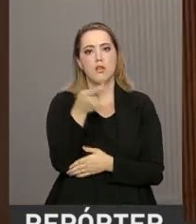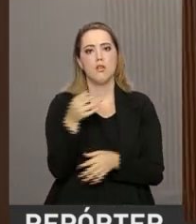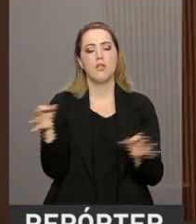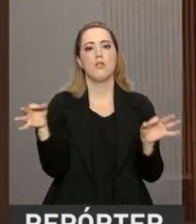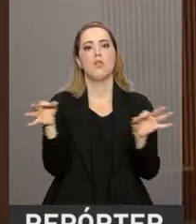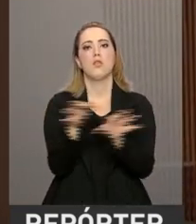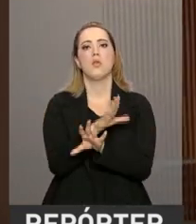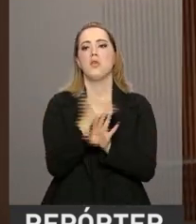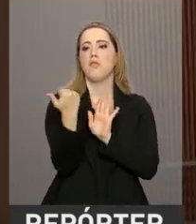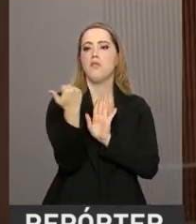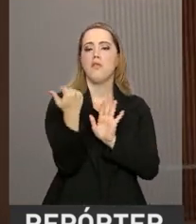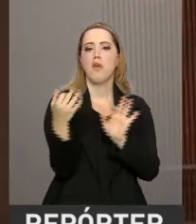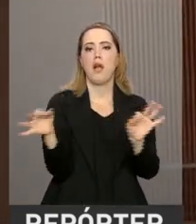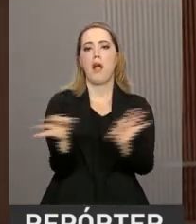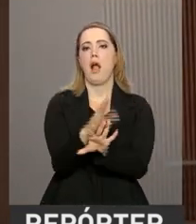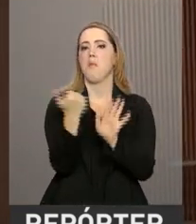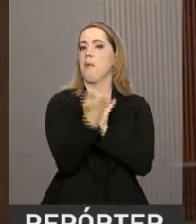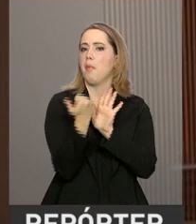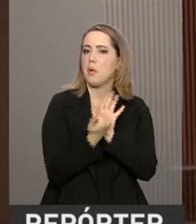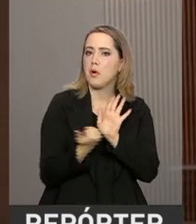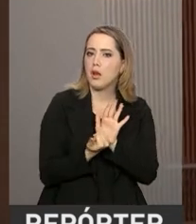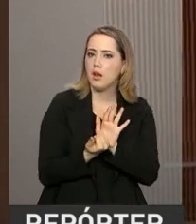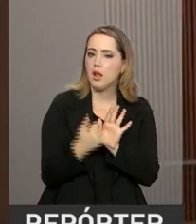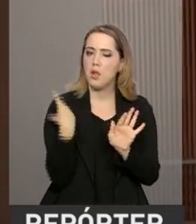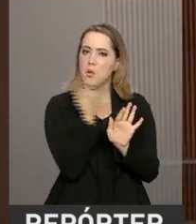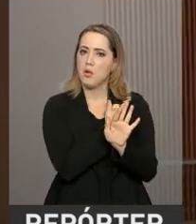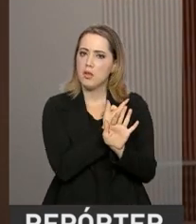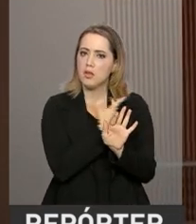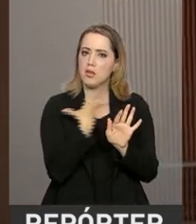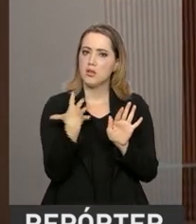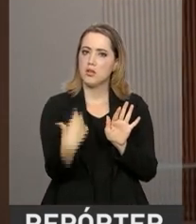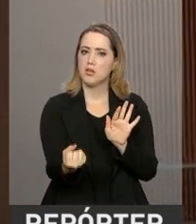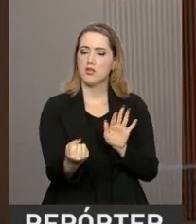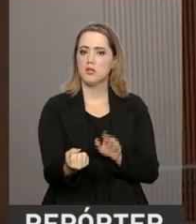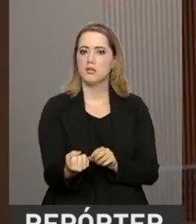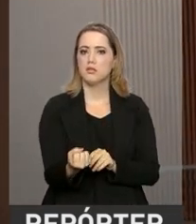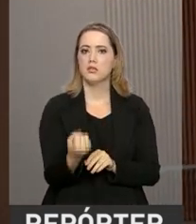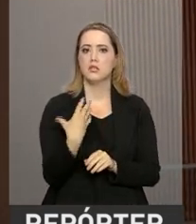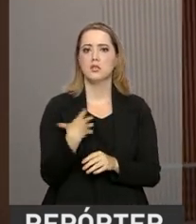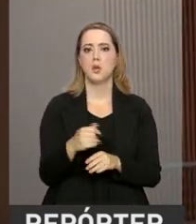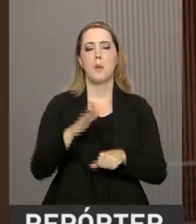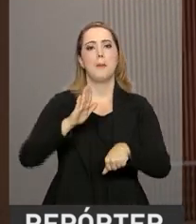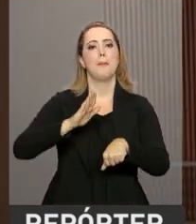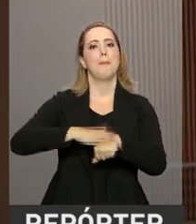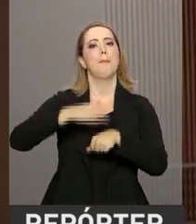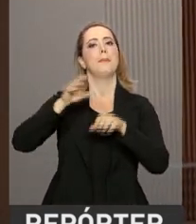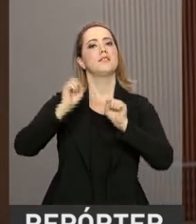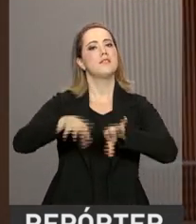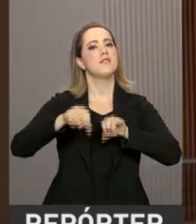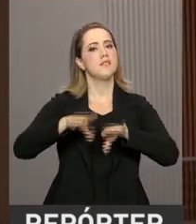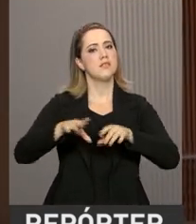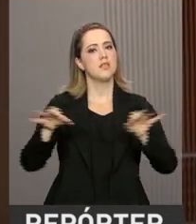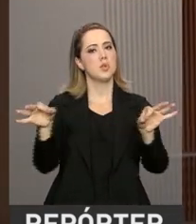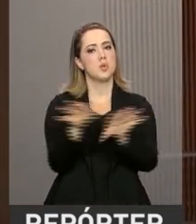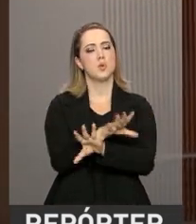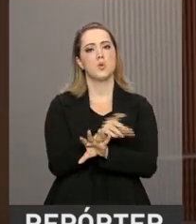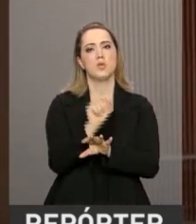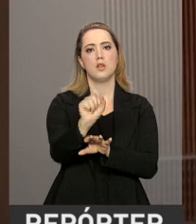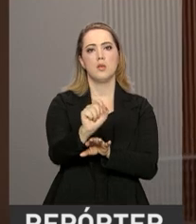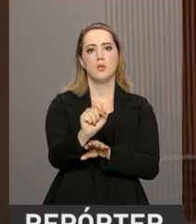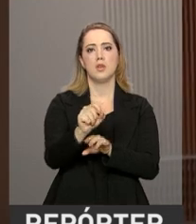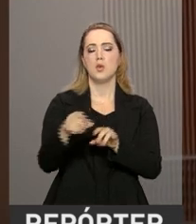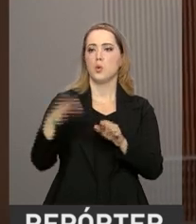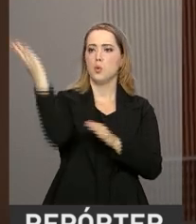encerramento de programas, de que a gente vai acabar com mais educação, que a gente ia acabar com o